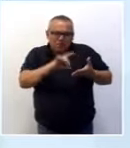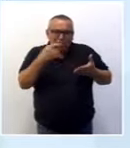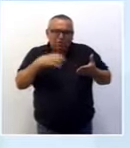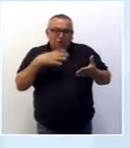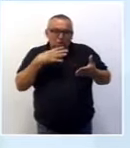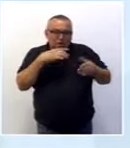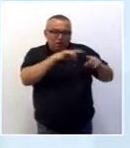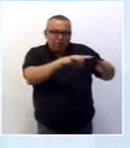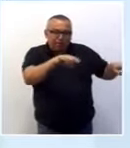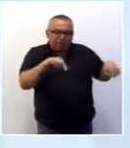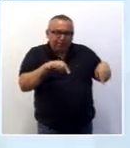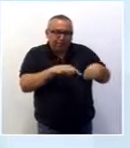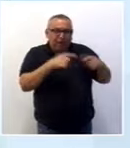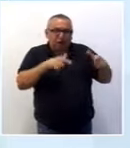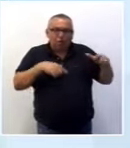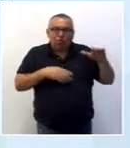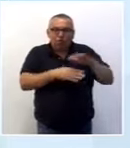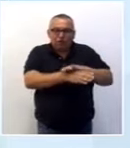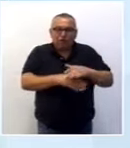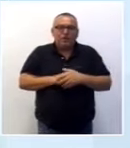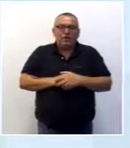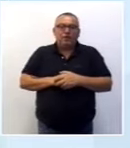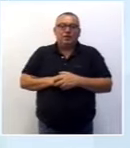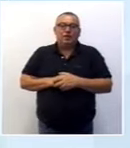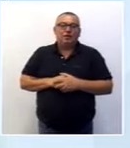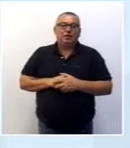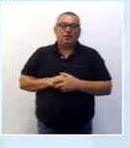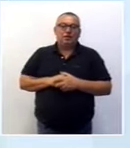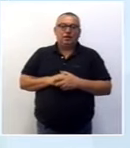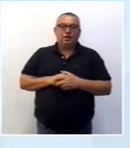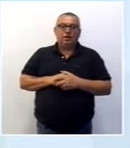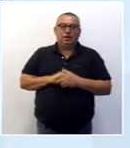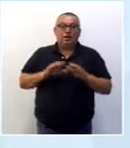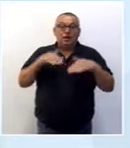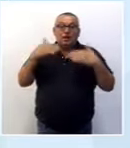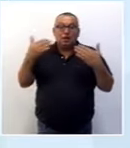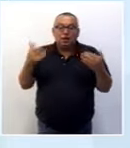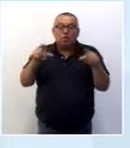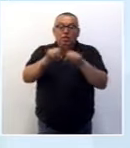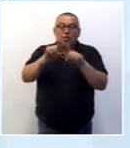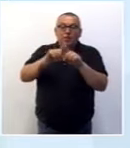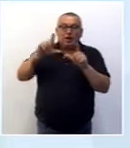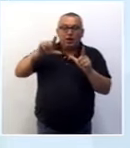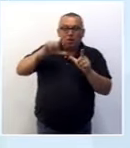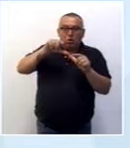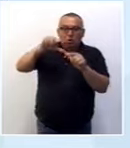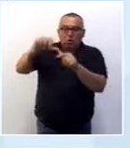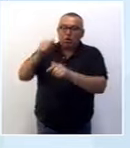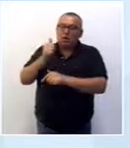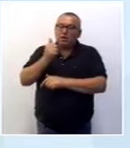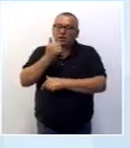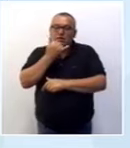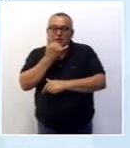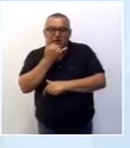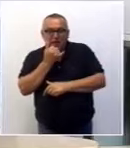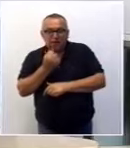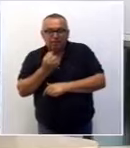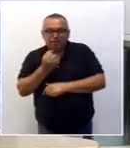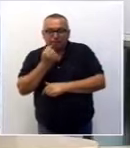conhecer onde você está indo, né? Então, assim como a geografia é uma ciência